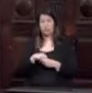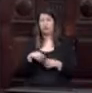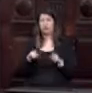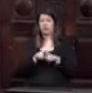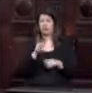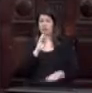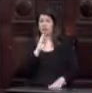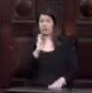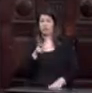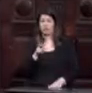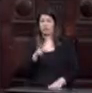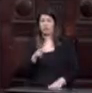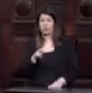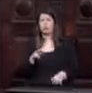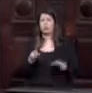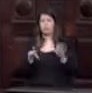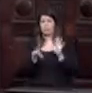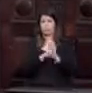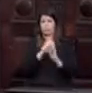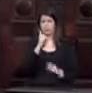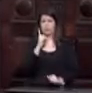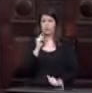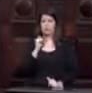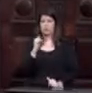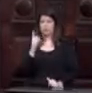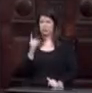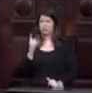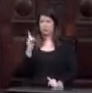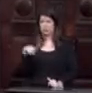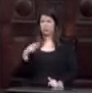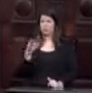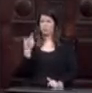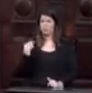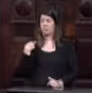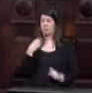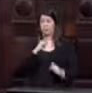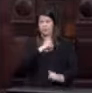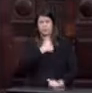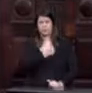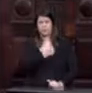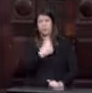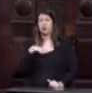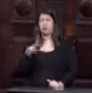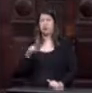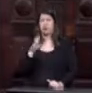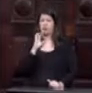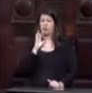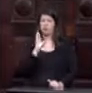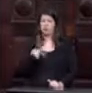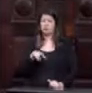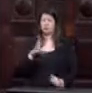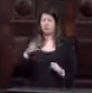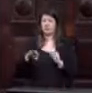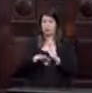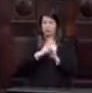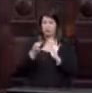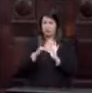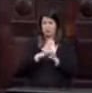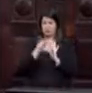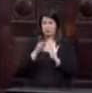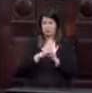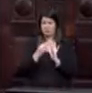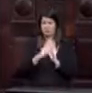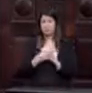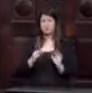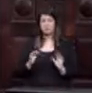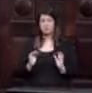responde perante a Lei 101, que é a Lei de Responsabilidade Fiscal. Ela que vai assinar, que vai dar o